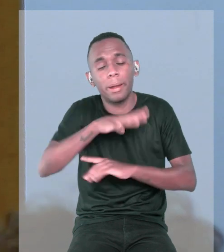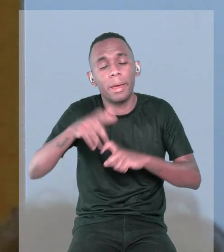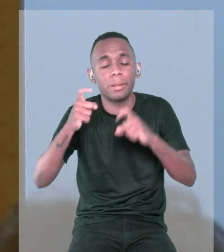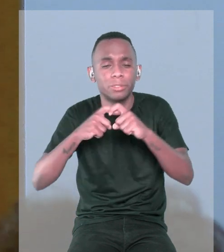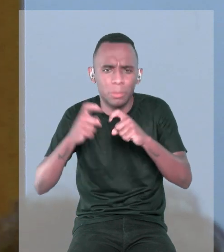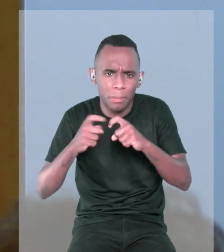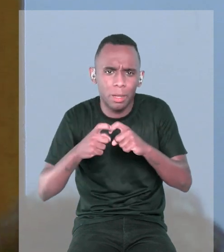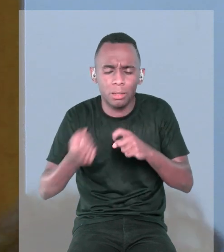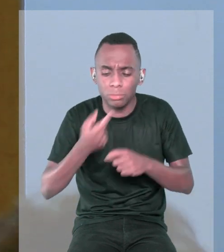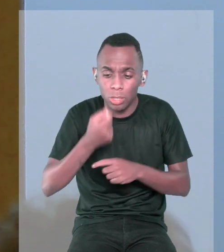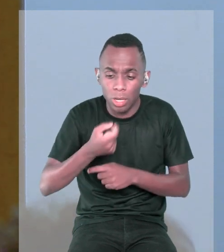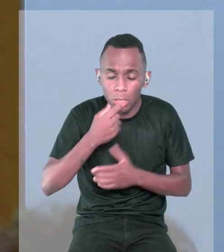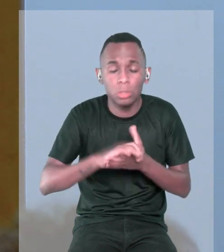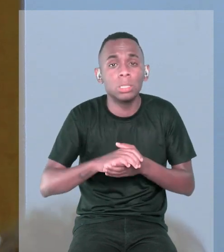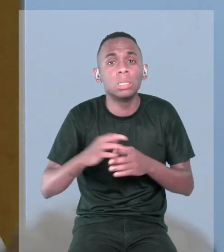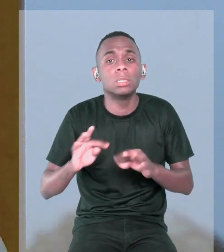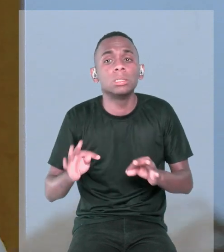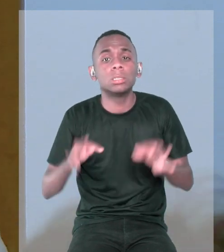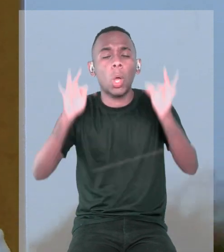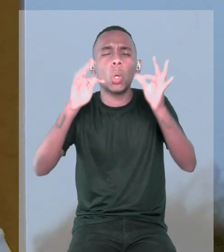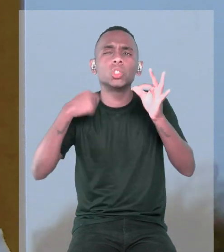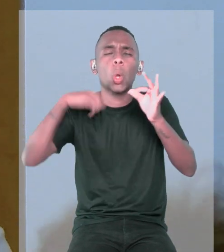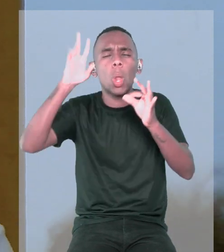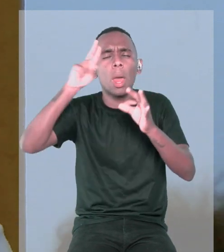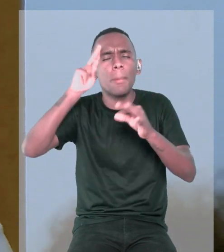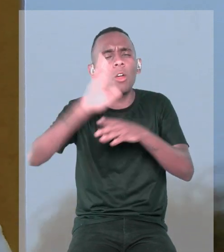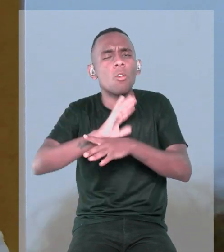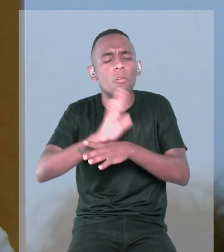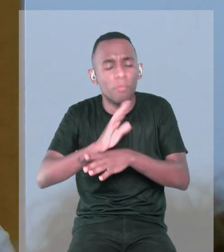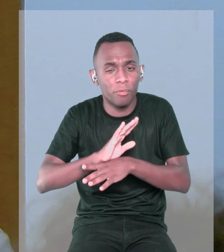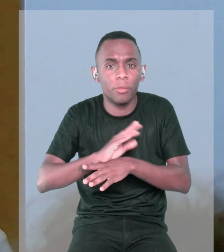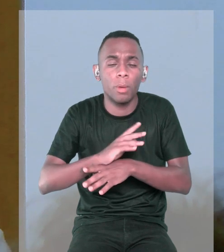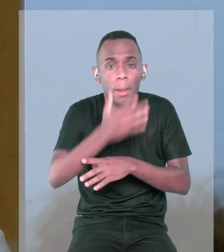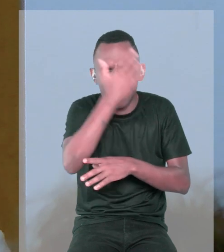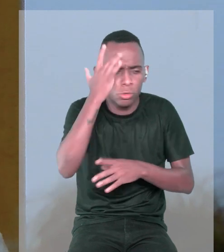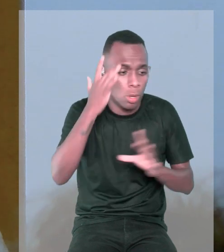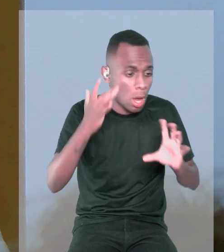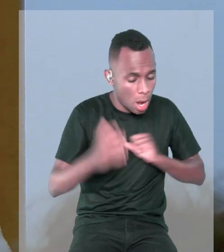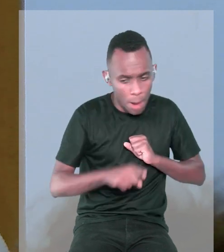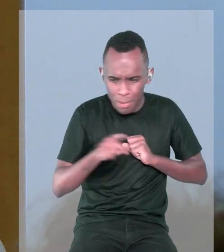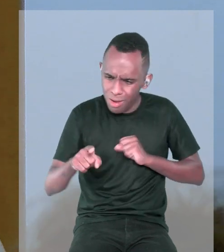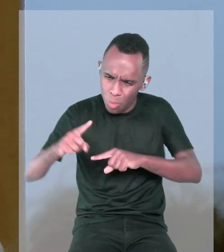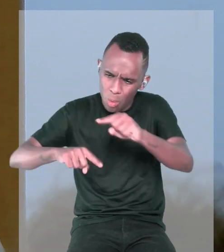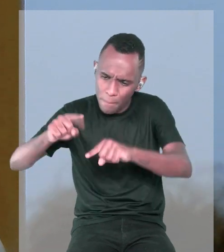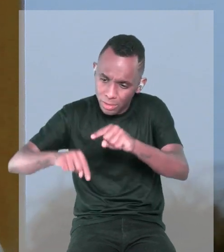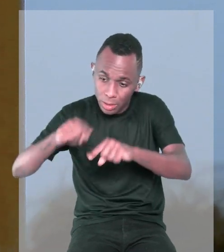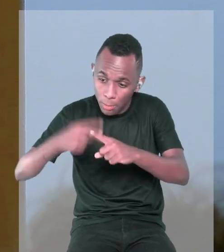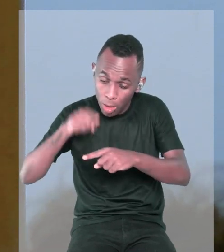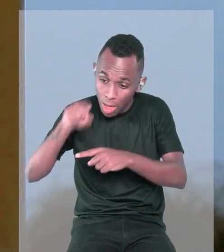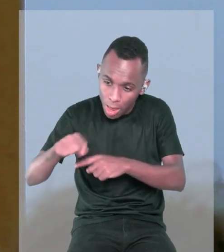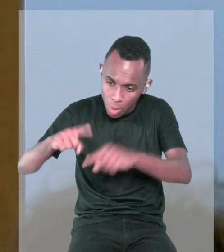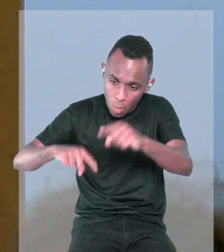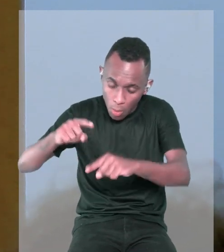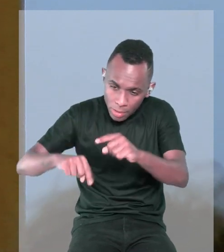pessoa se apaixona por uma máquina, porque é mais fácil encontrar na máquina algo que me aceite como eu sou do que no outro, que às vezes